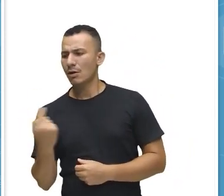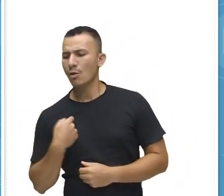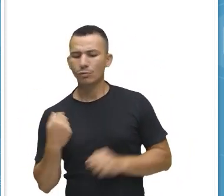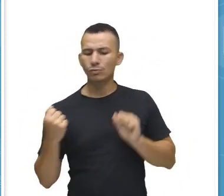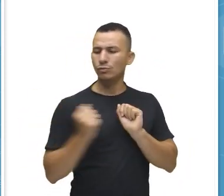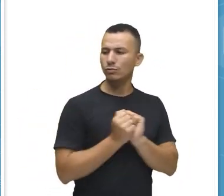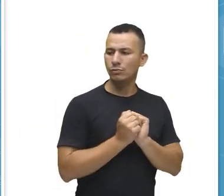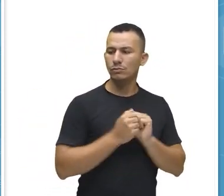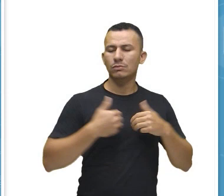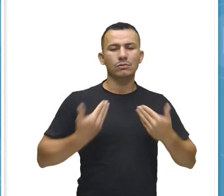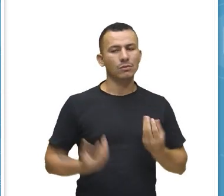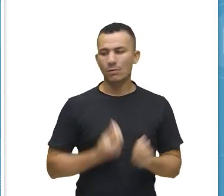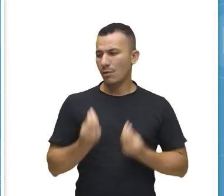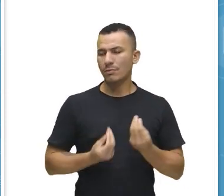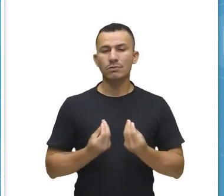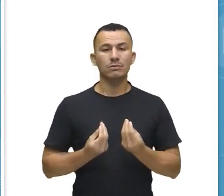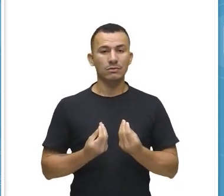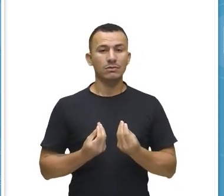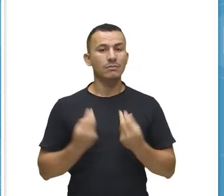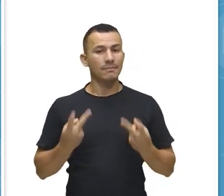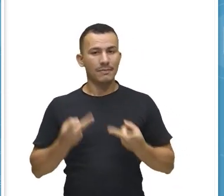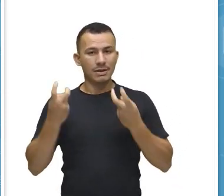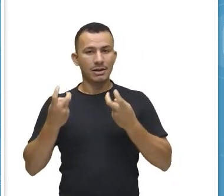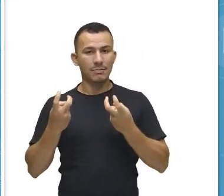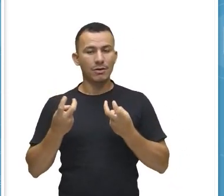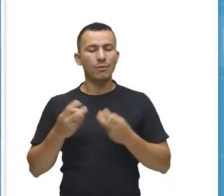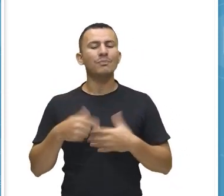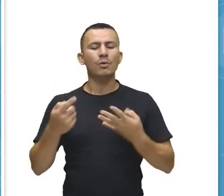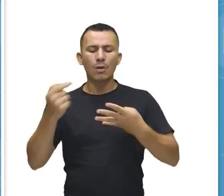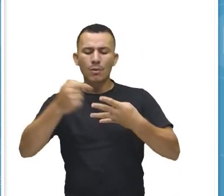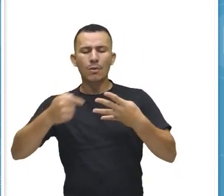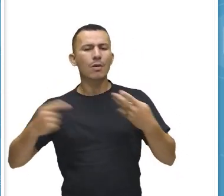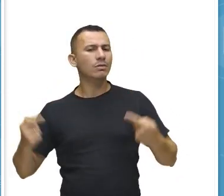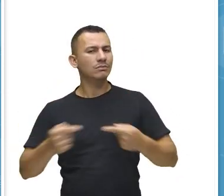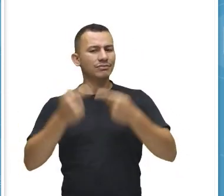vai acontecer aí? Então, aí a nossa resposta,